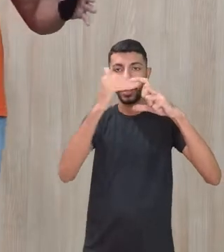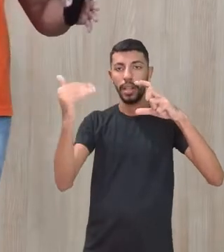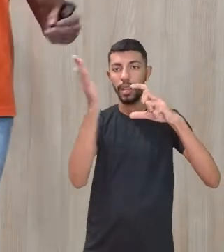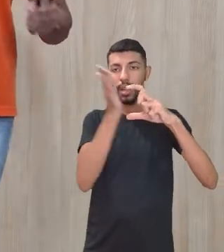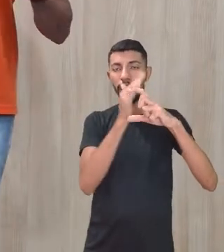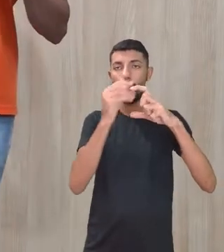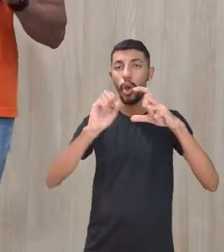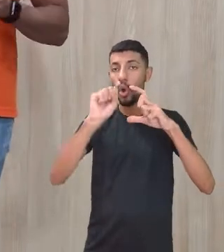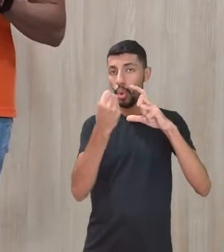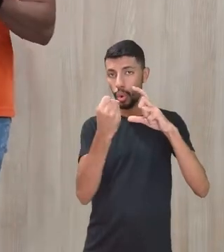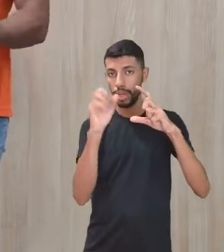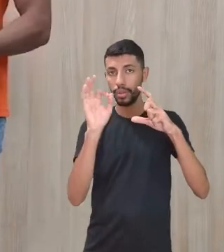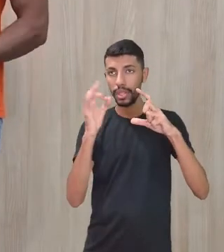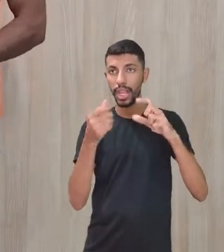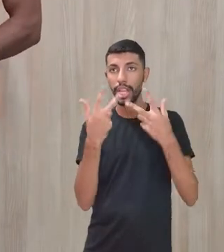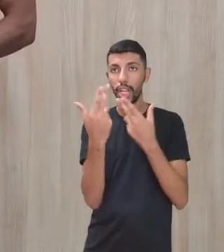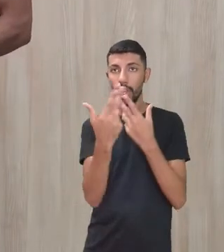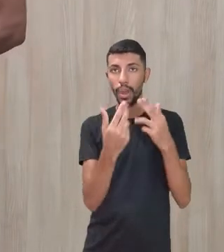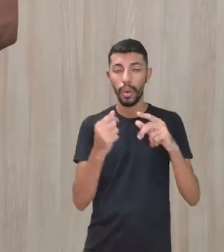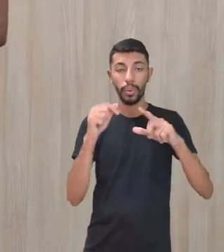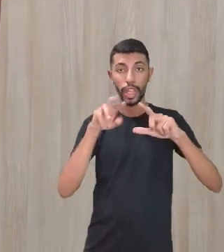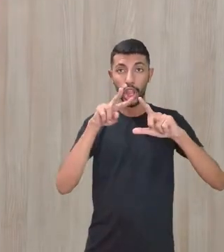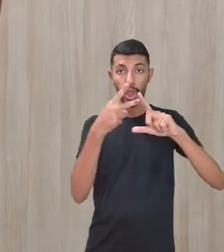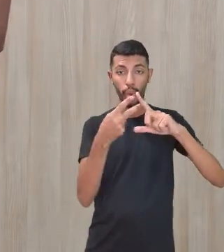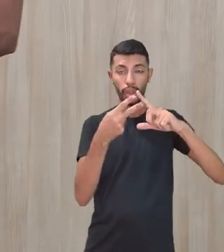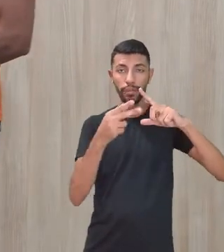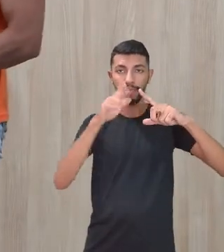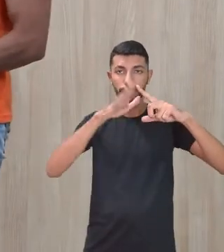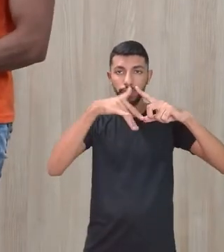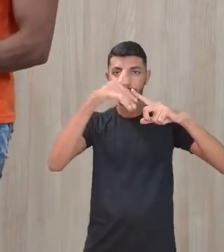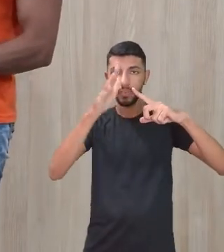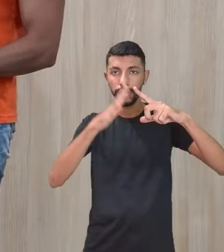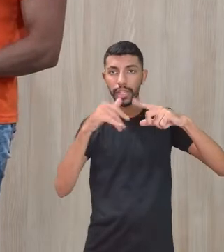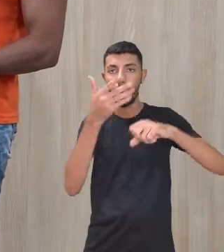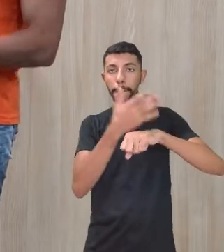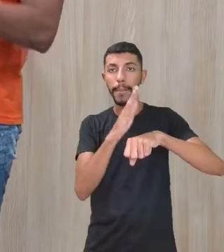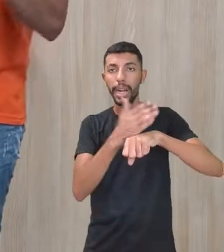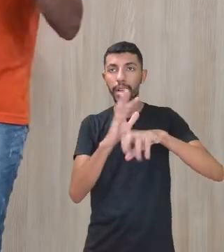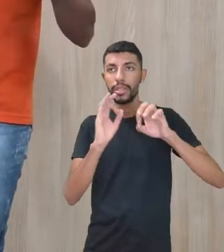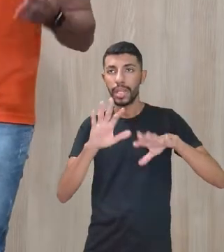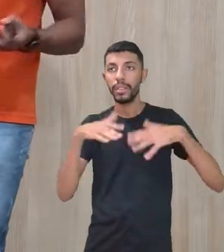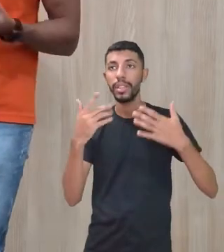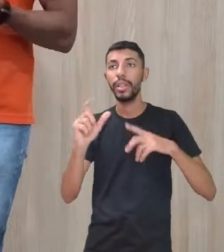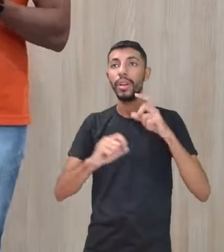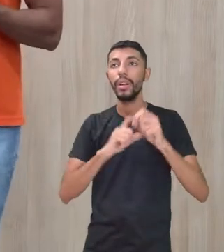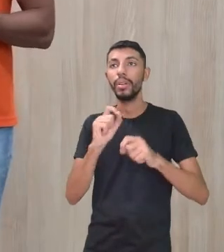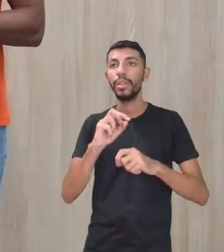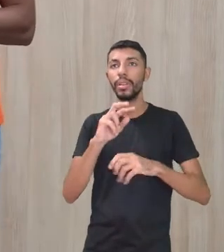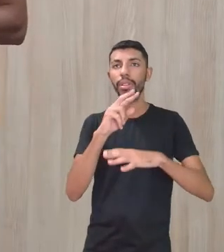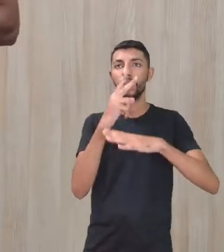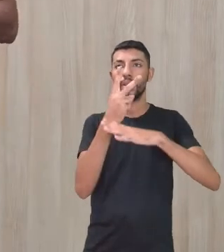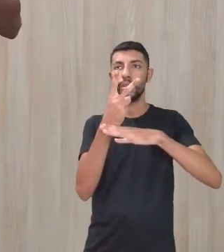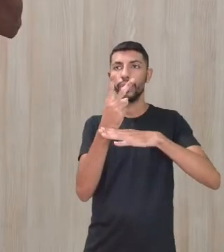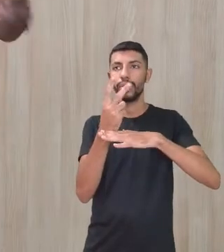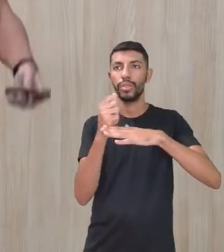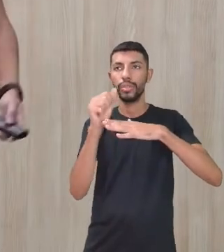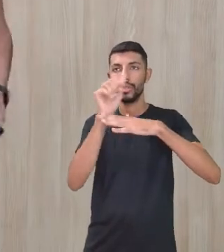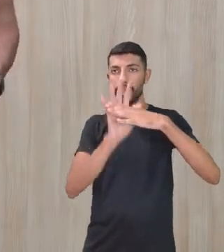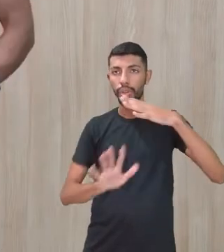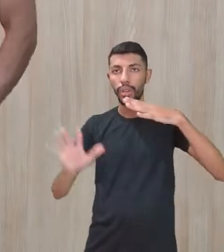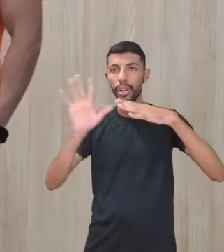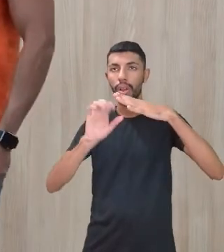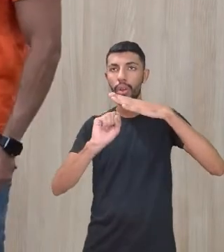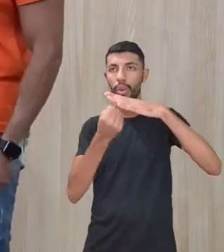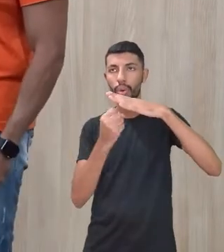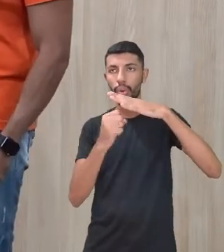iguais e pintei de branco 2. Então, eu tenho aí 2 num total de 8. Mas,